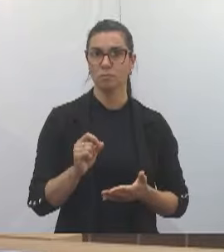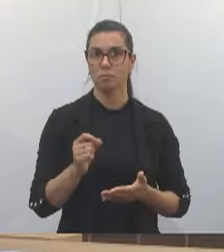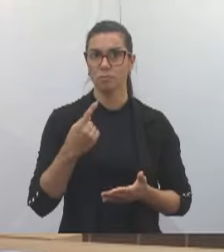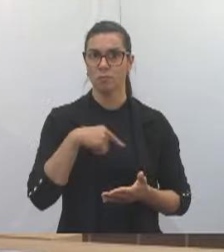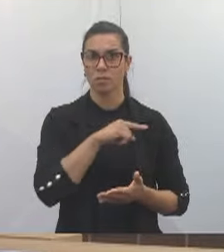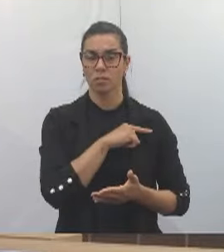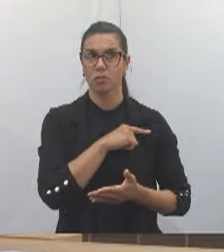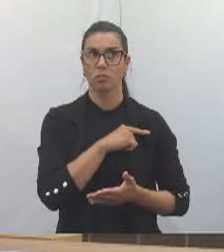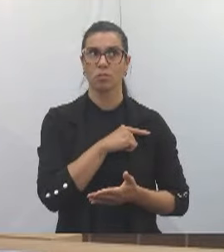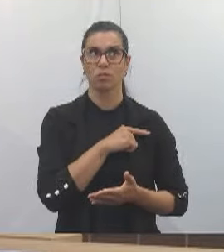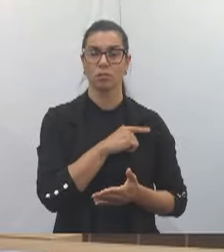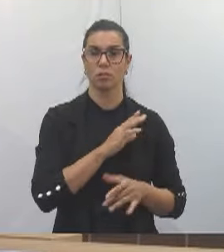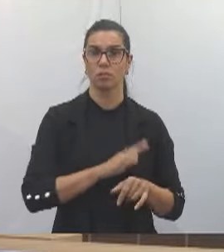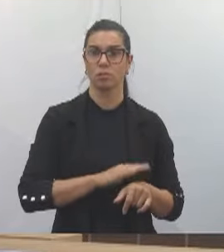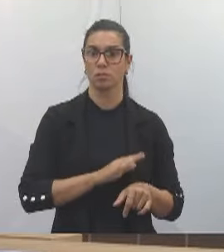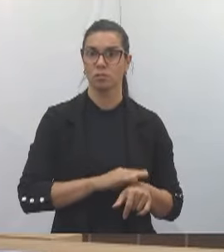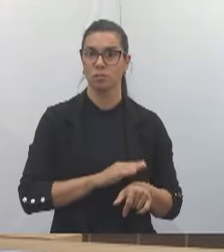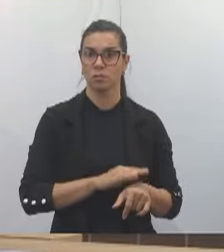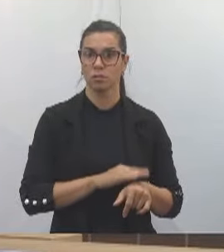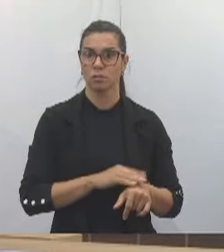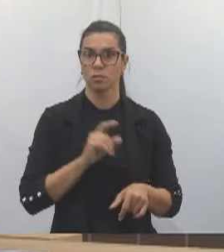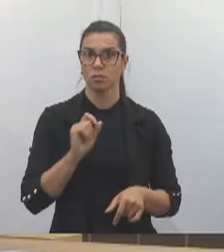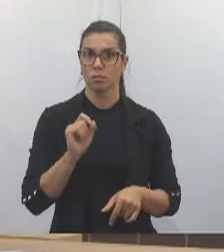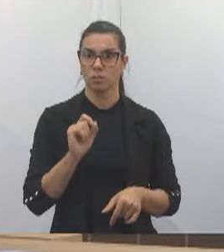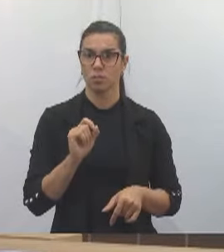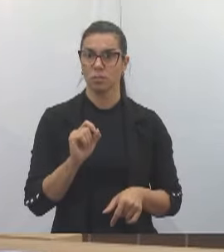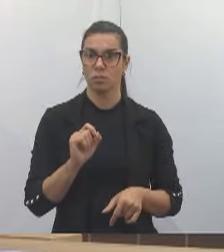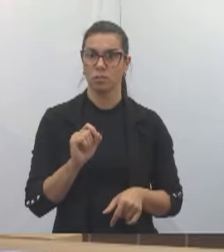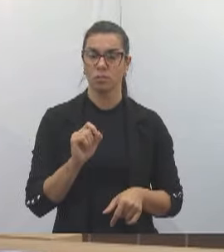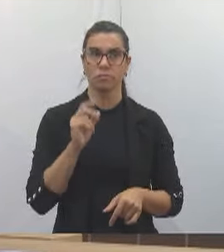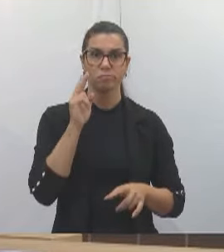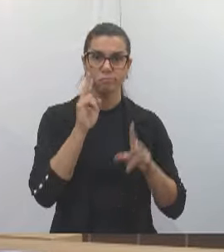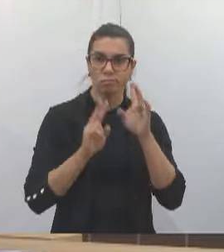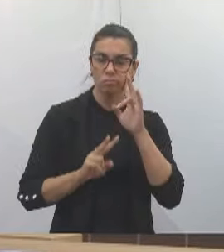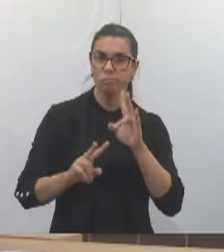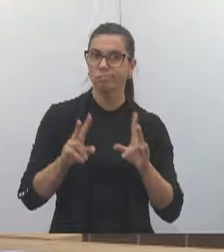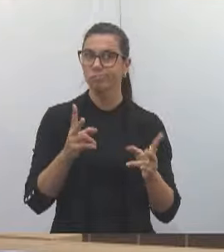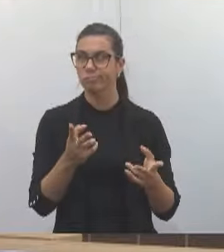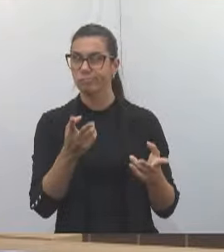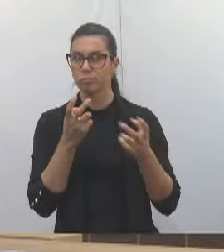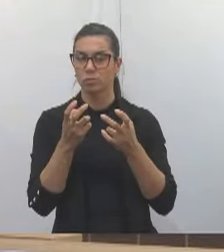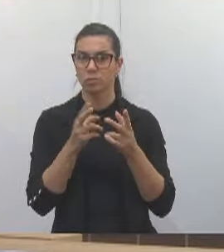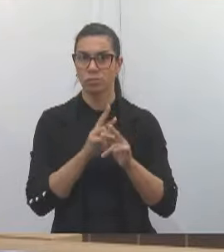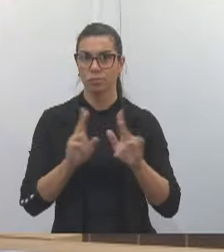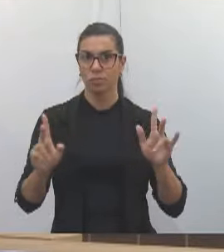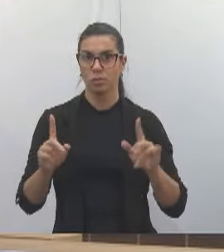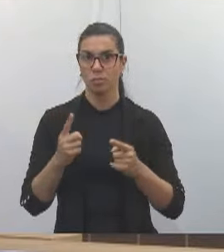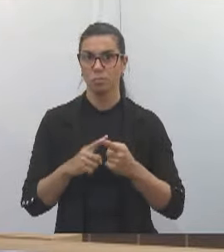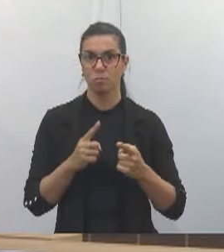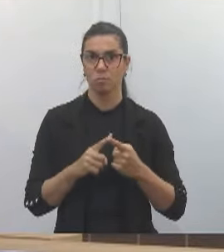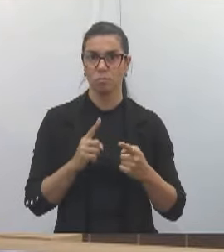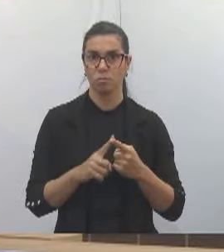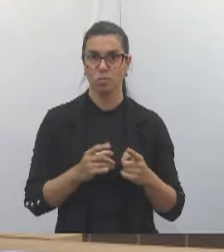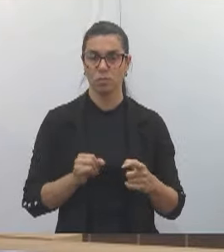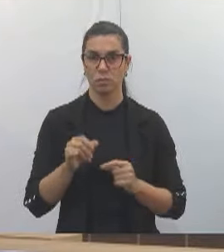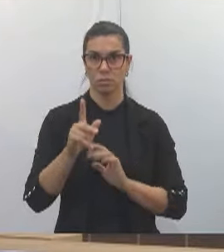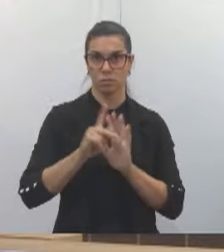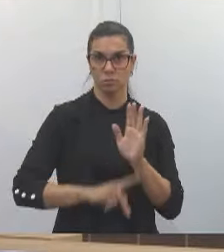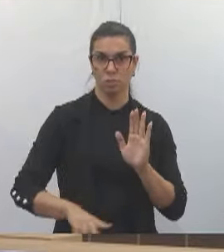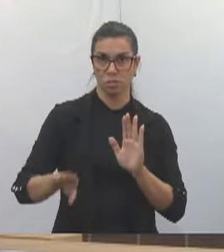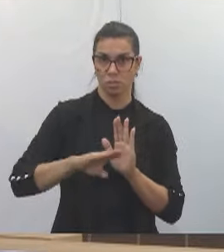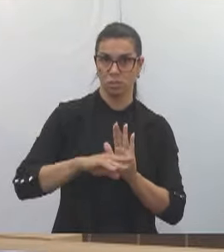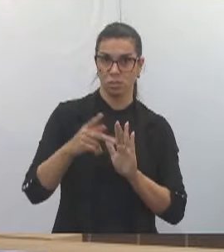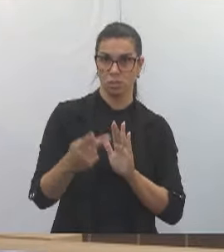gente passa a ter uma análise seletiva. Por quê? Se o projeto vem